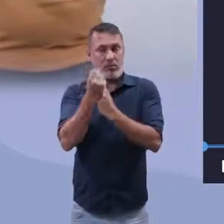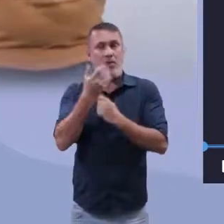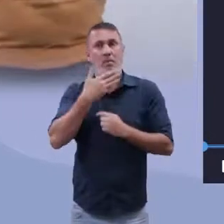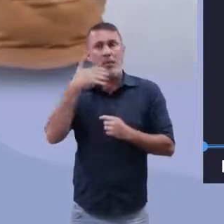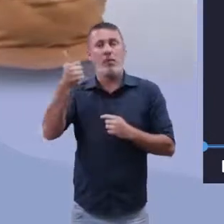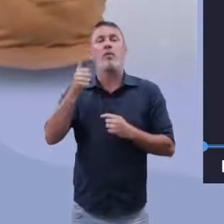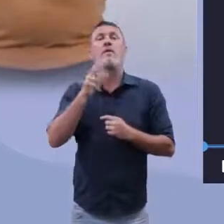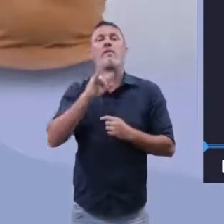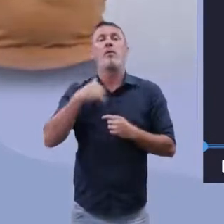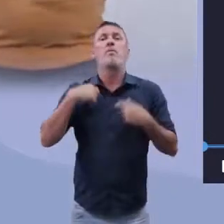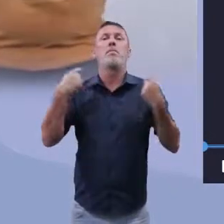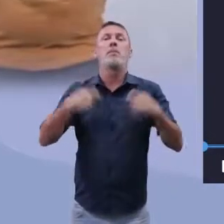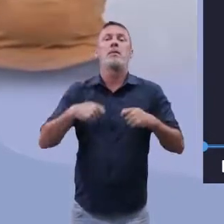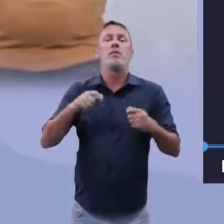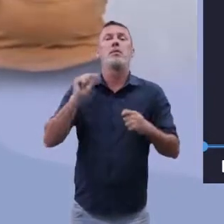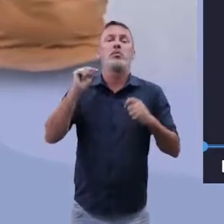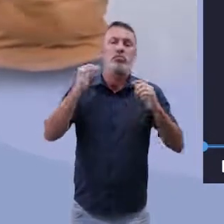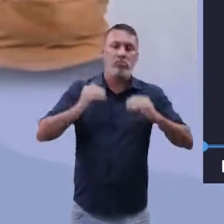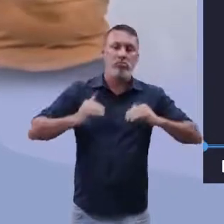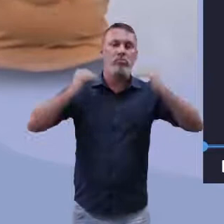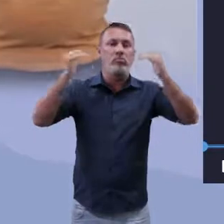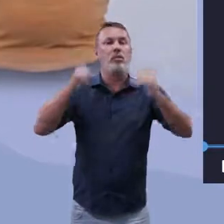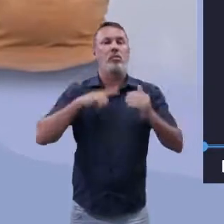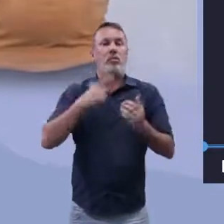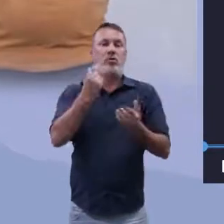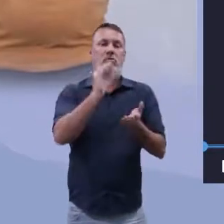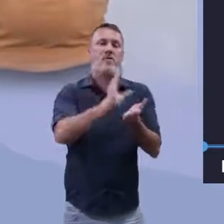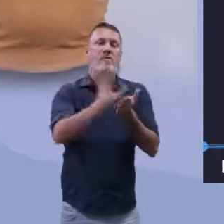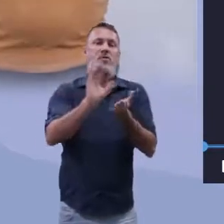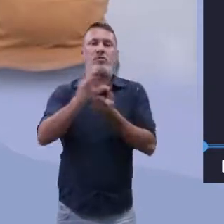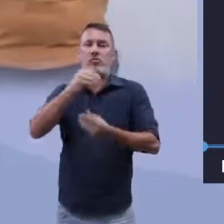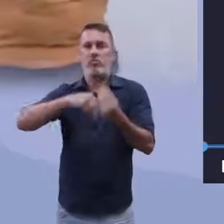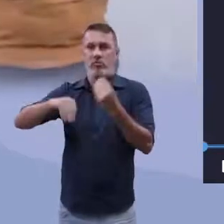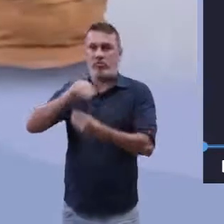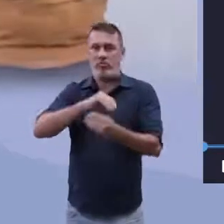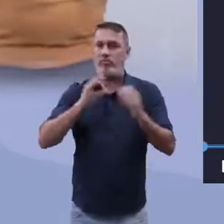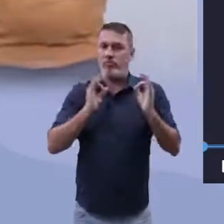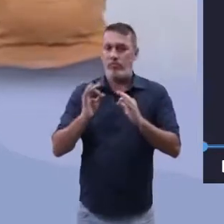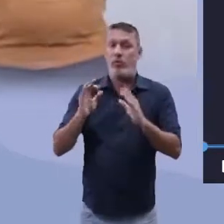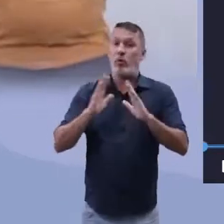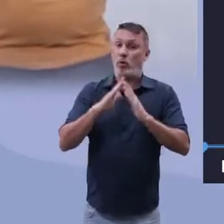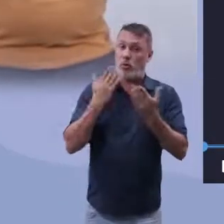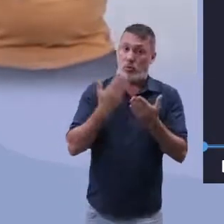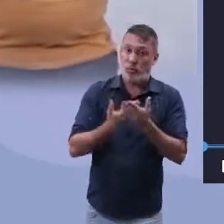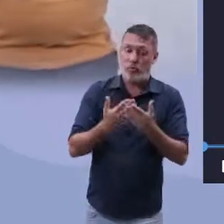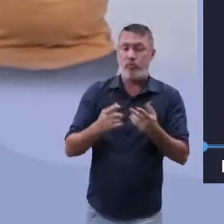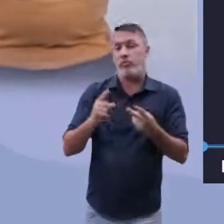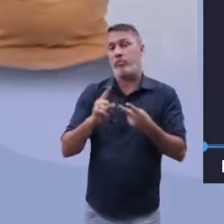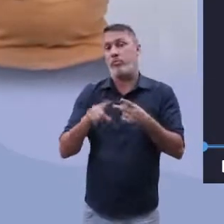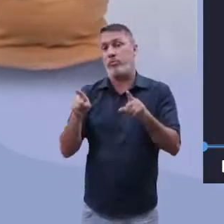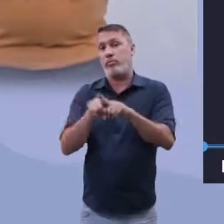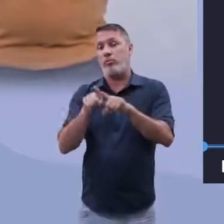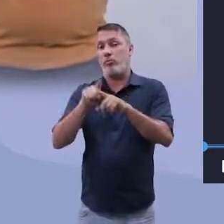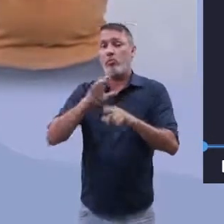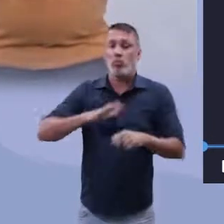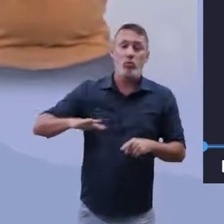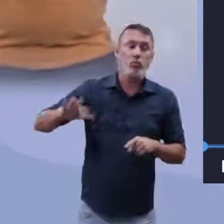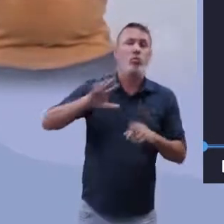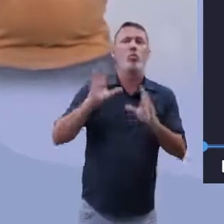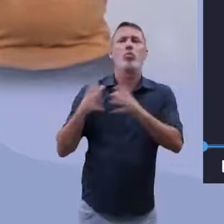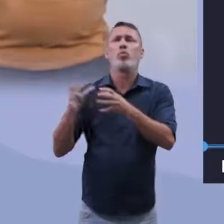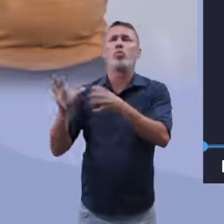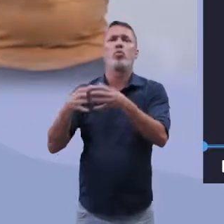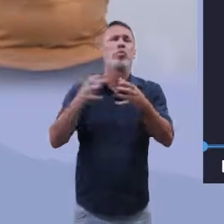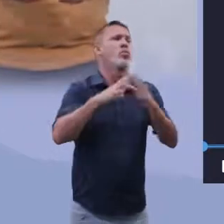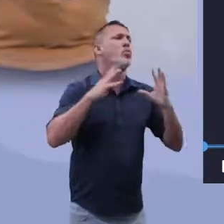na sociedade, eu preciso, sobretudo, de investimentos nas escolas, em todas